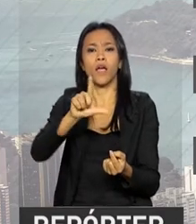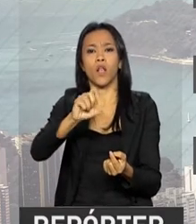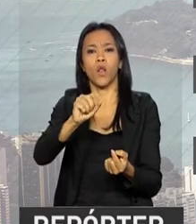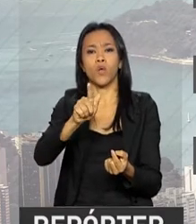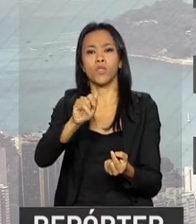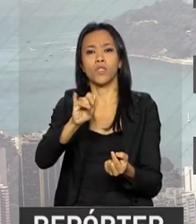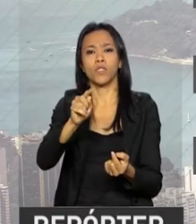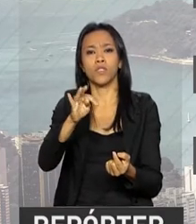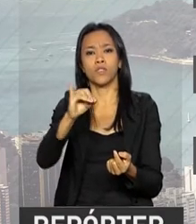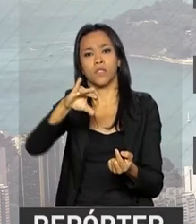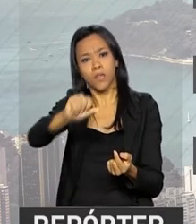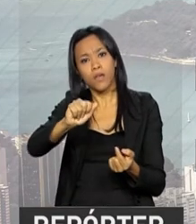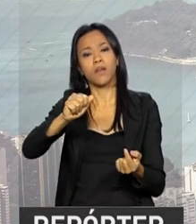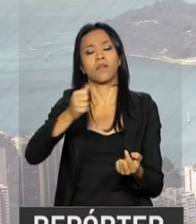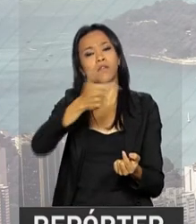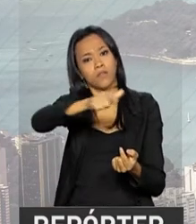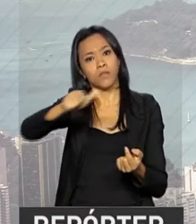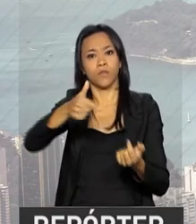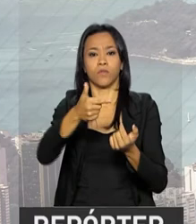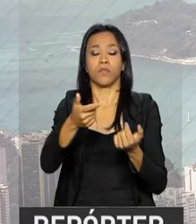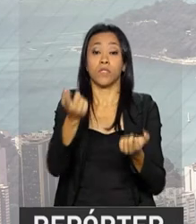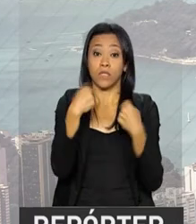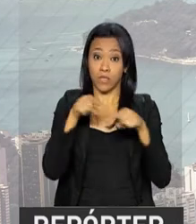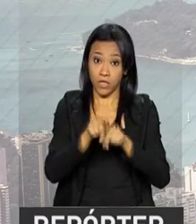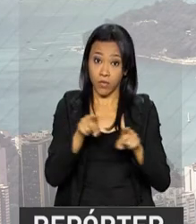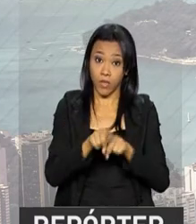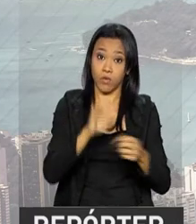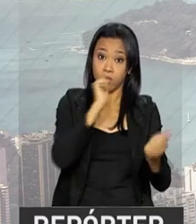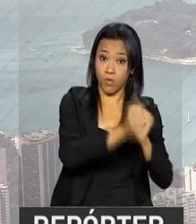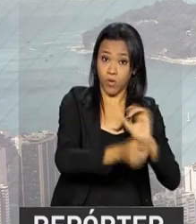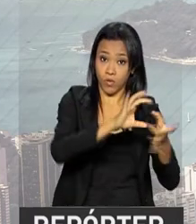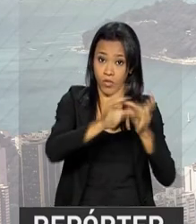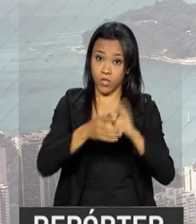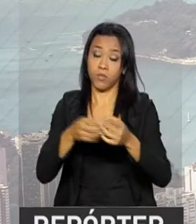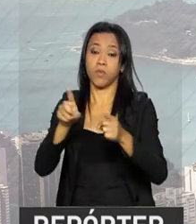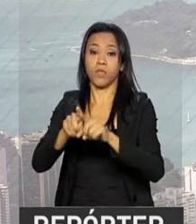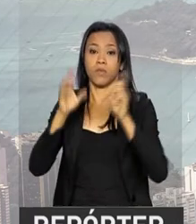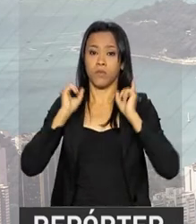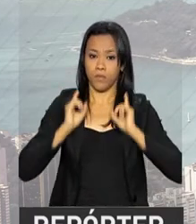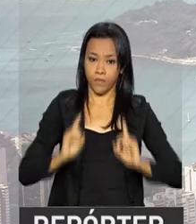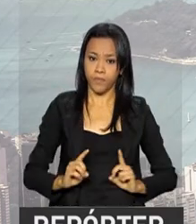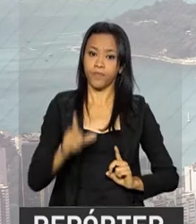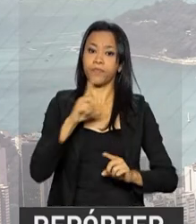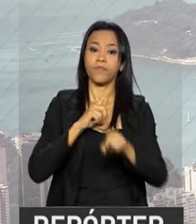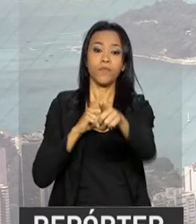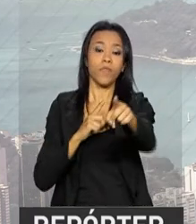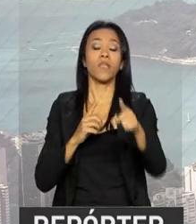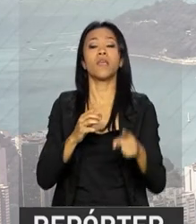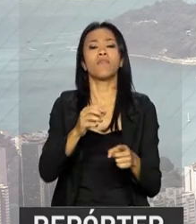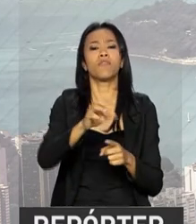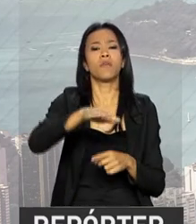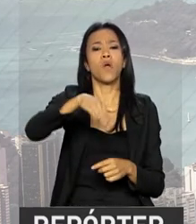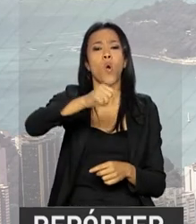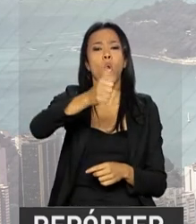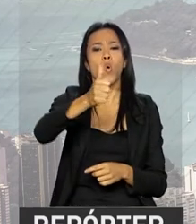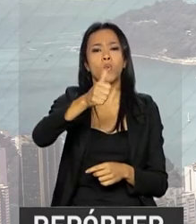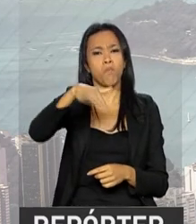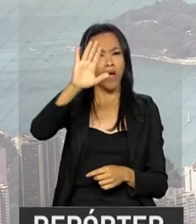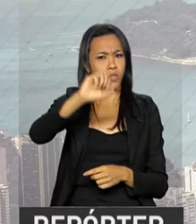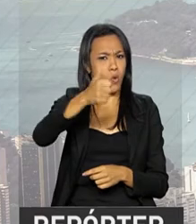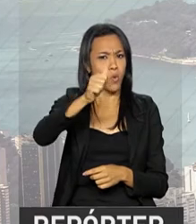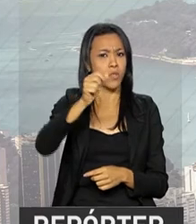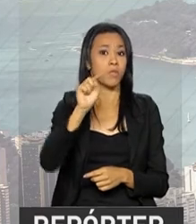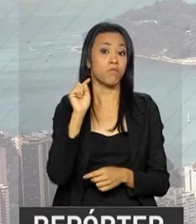operação dos jogos os jogos olímpicos e paraolímpicos rio 2016 contaram com a participação de mais de 11 mil atletas